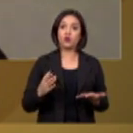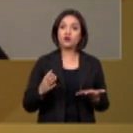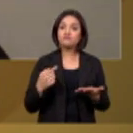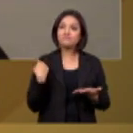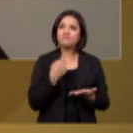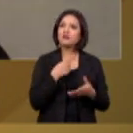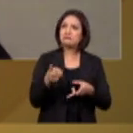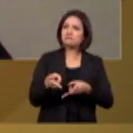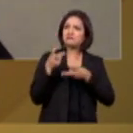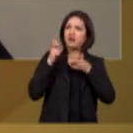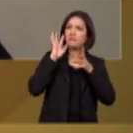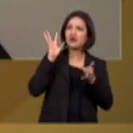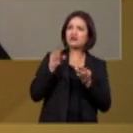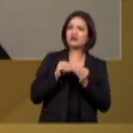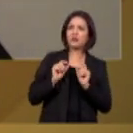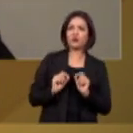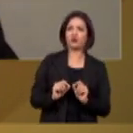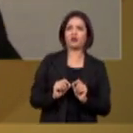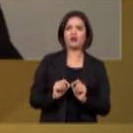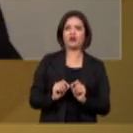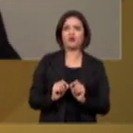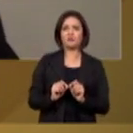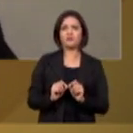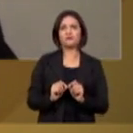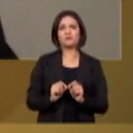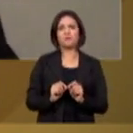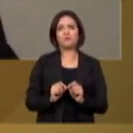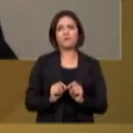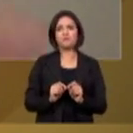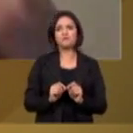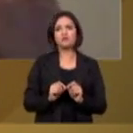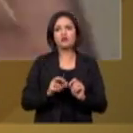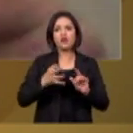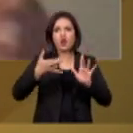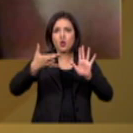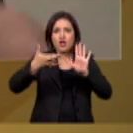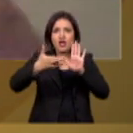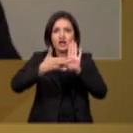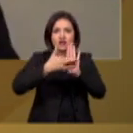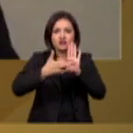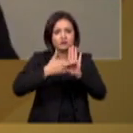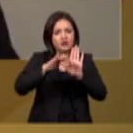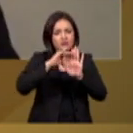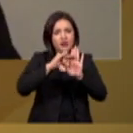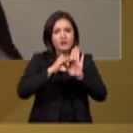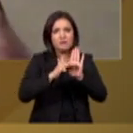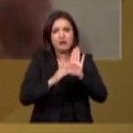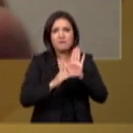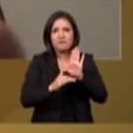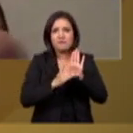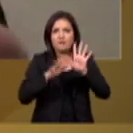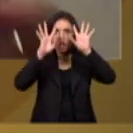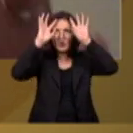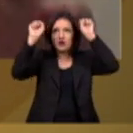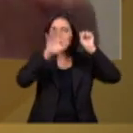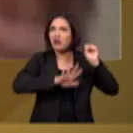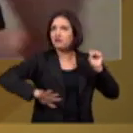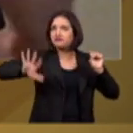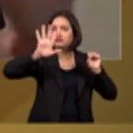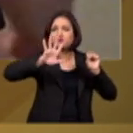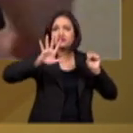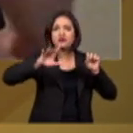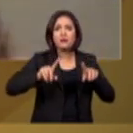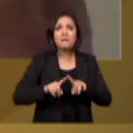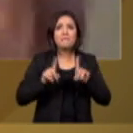concluir e nenhuma disposição regimental de qualquer tribunal do país pode